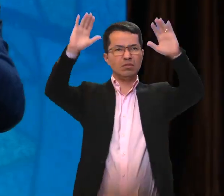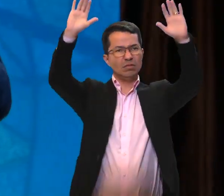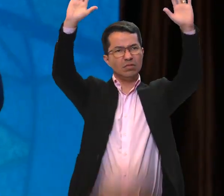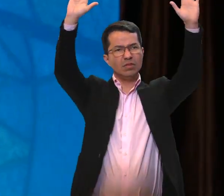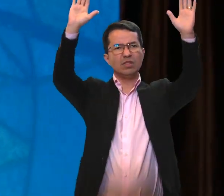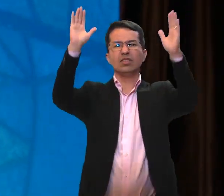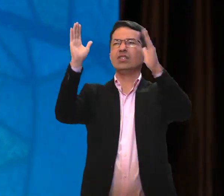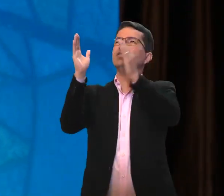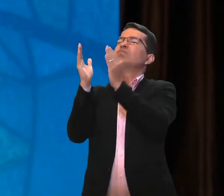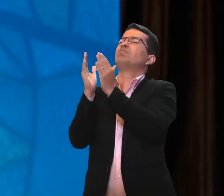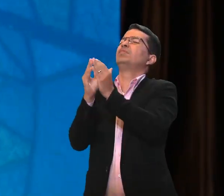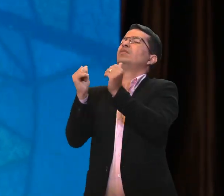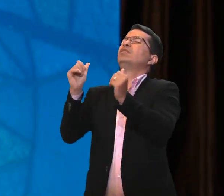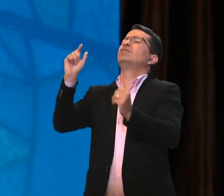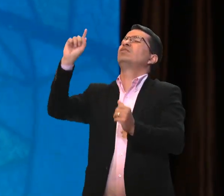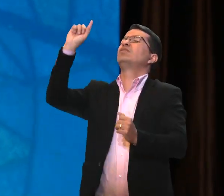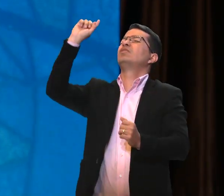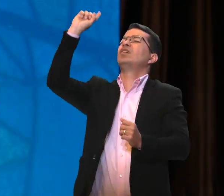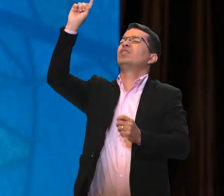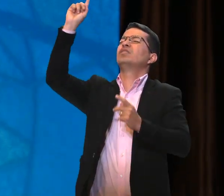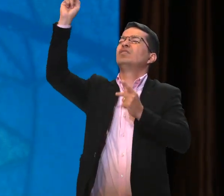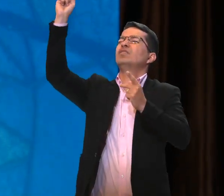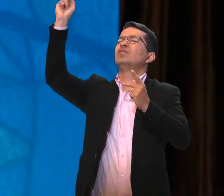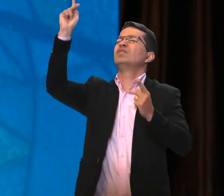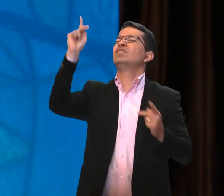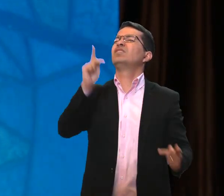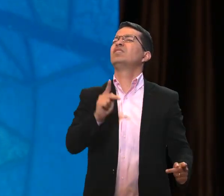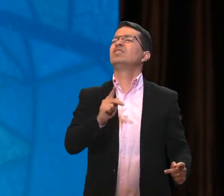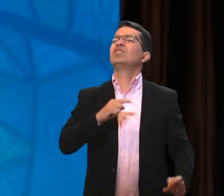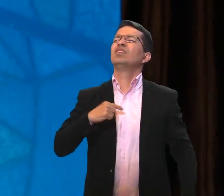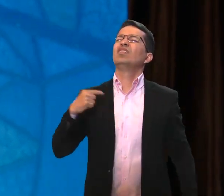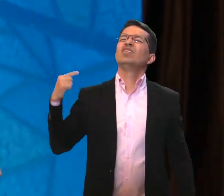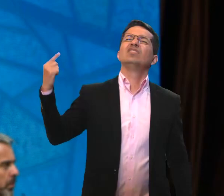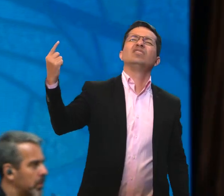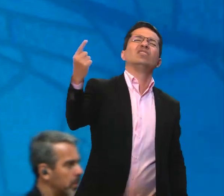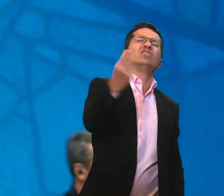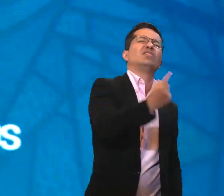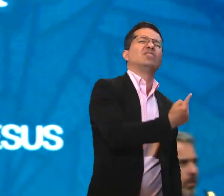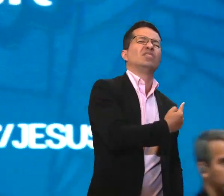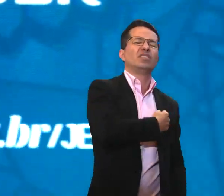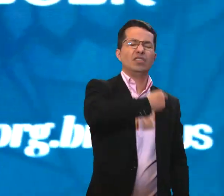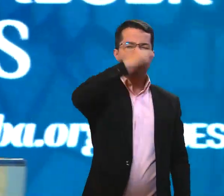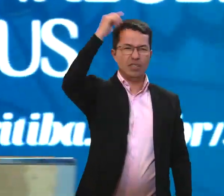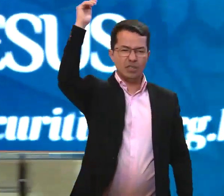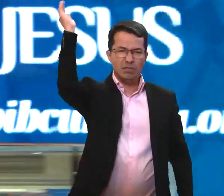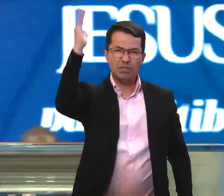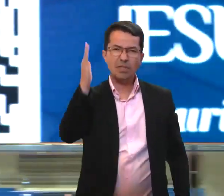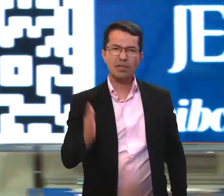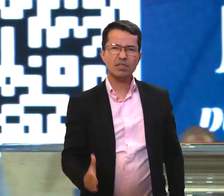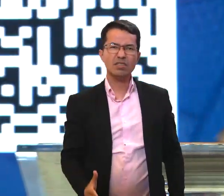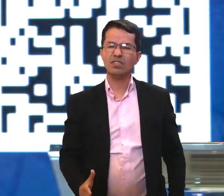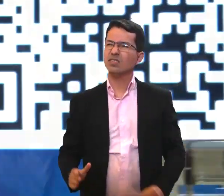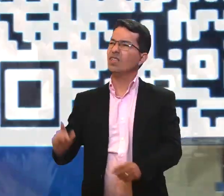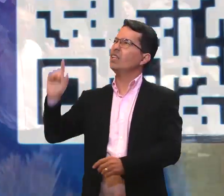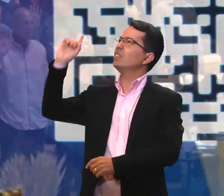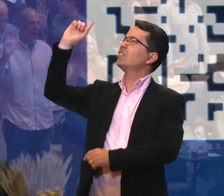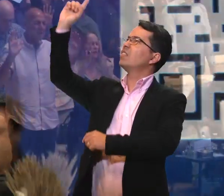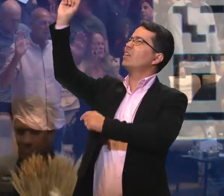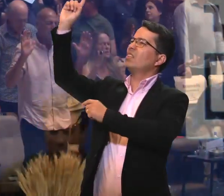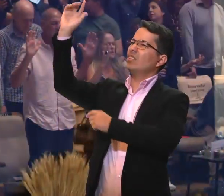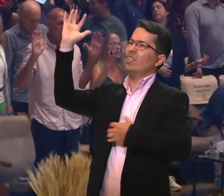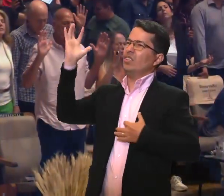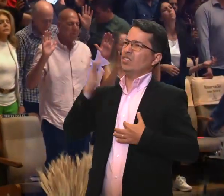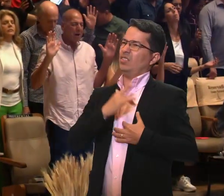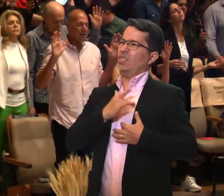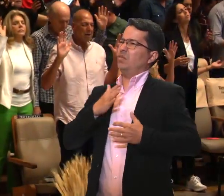Deus, visita a nossa terra. Deus, visita a minha casa.